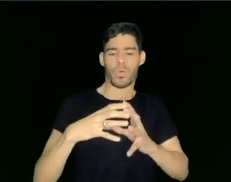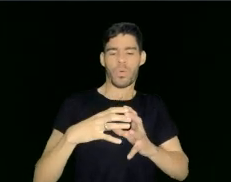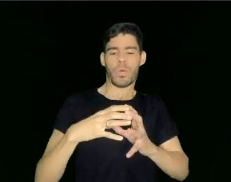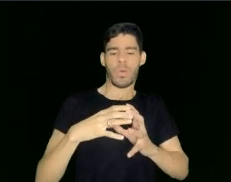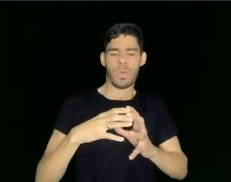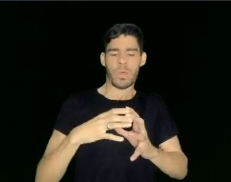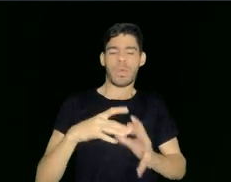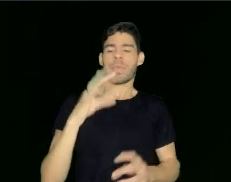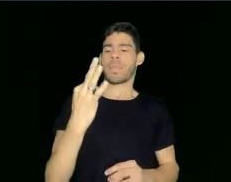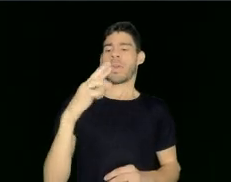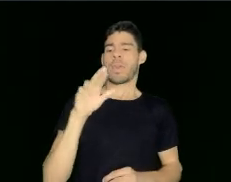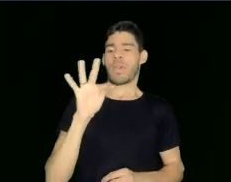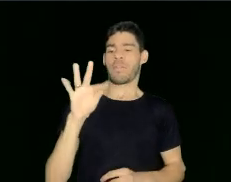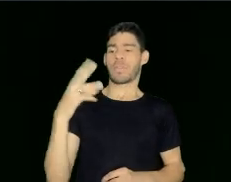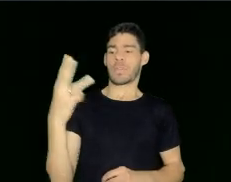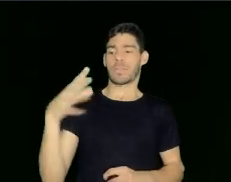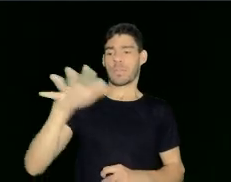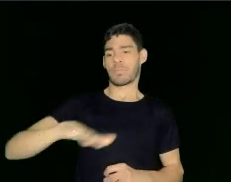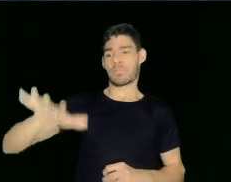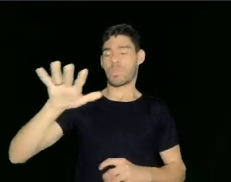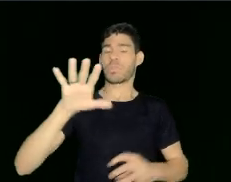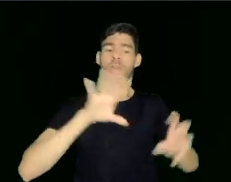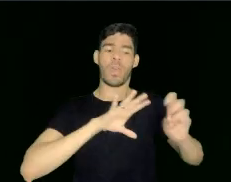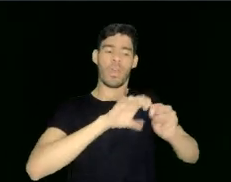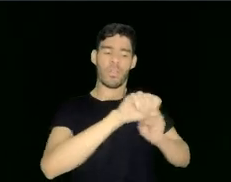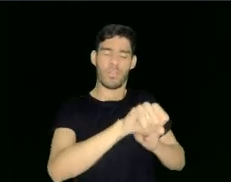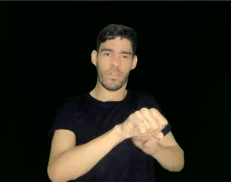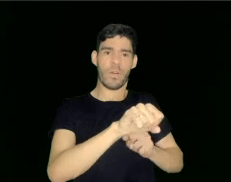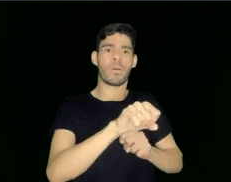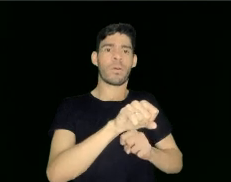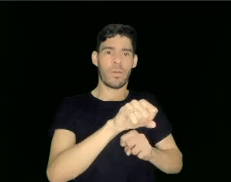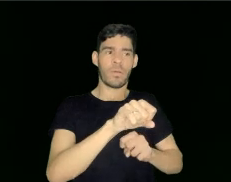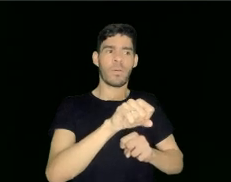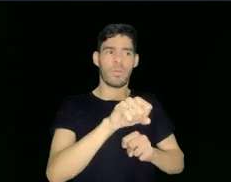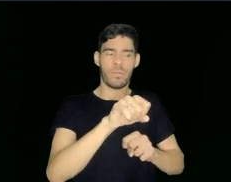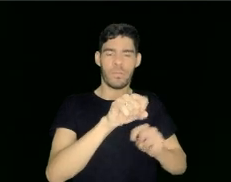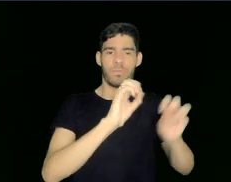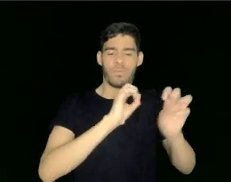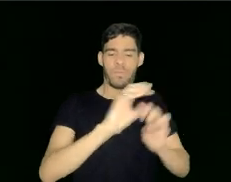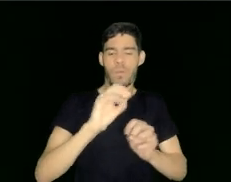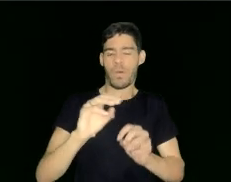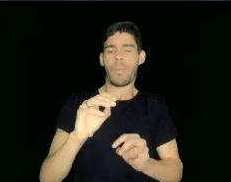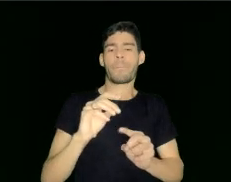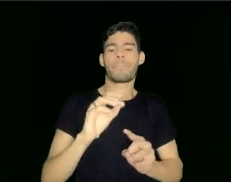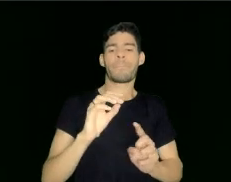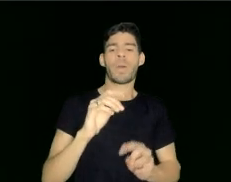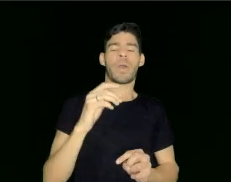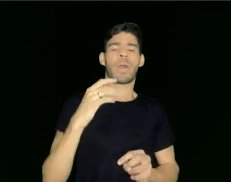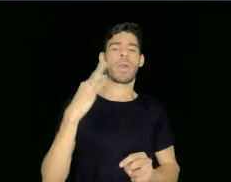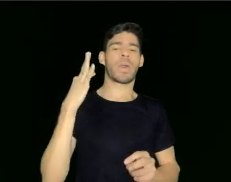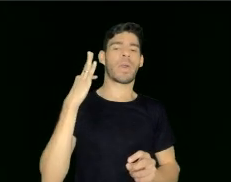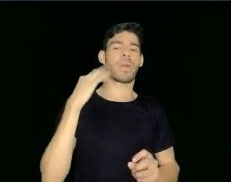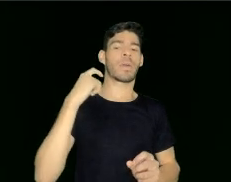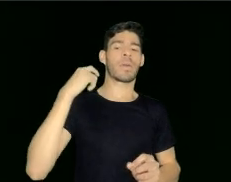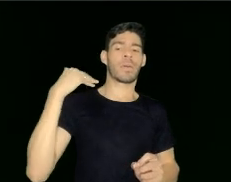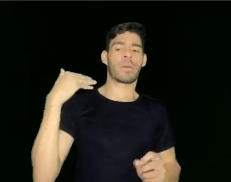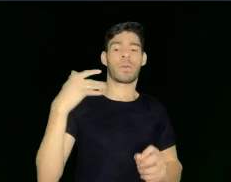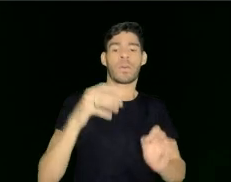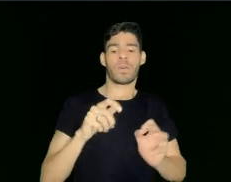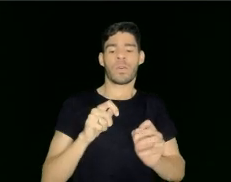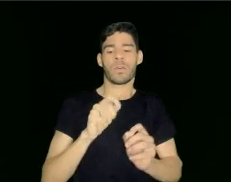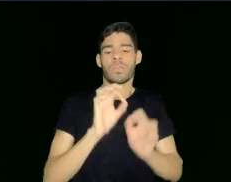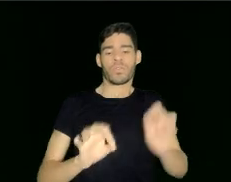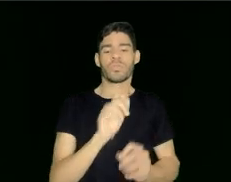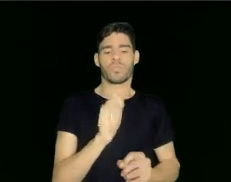Direito Ambiental, membro do NUPEMEC do TRF da Terceira Região e formadora de magistrados pela